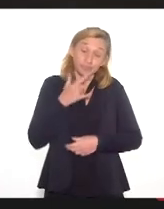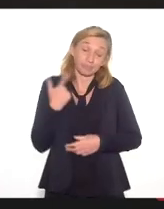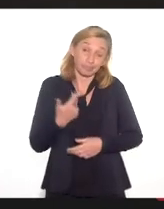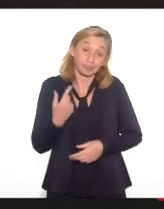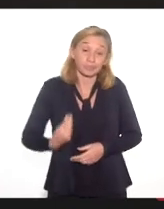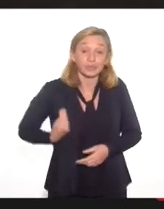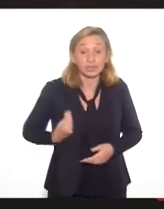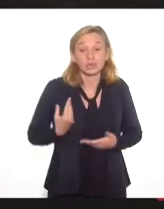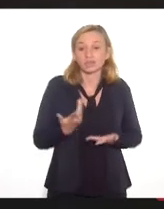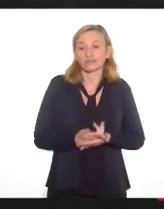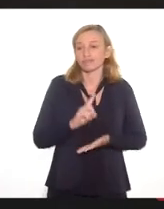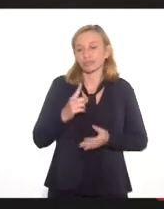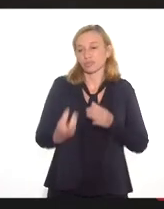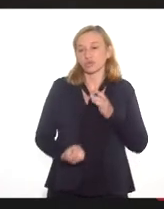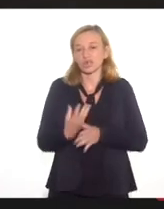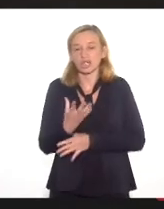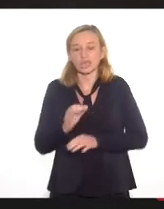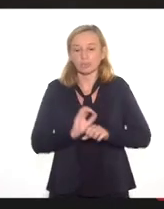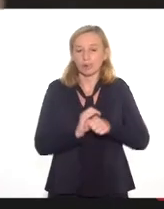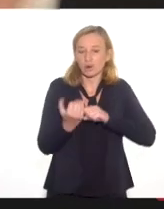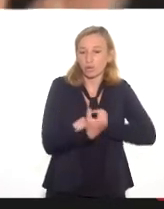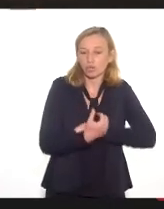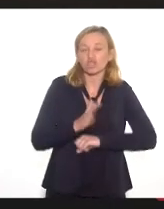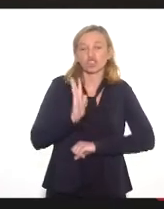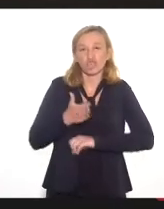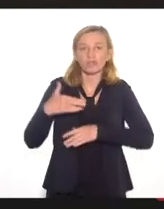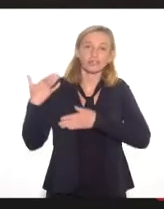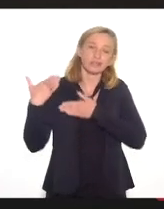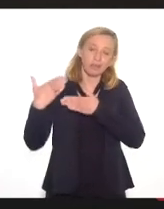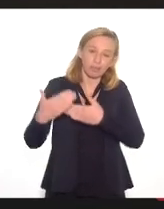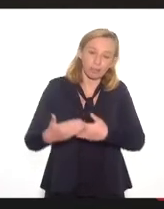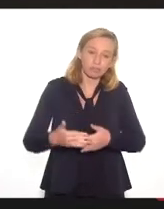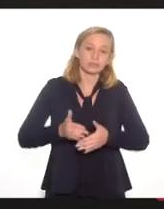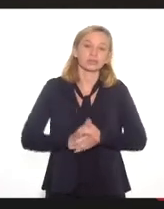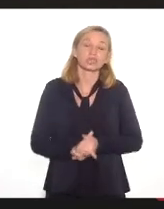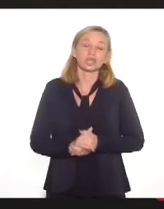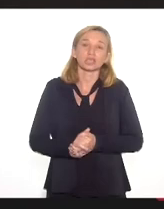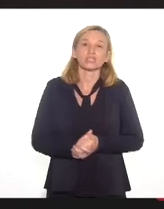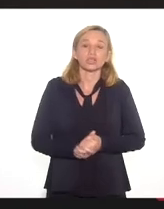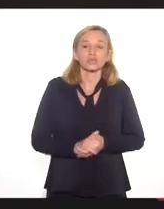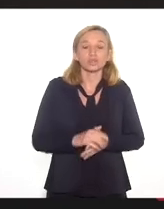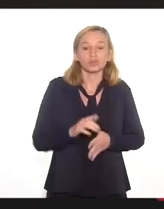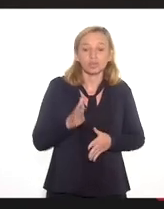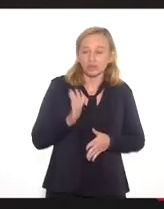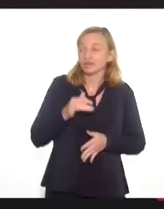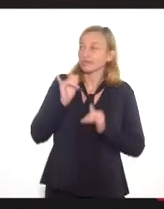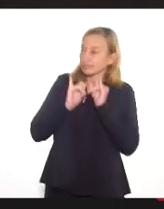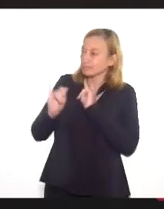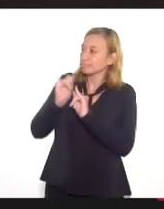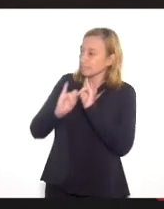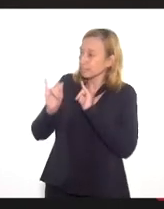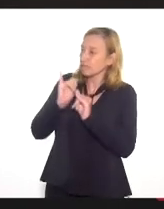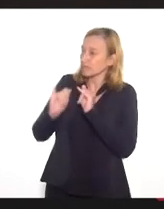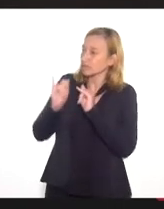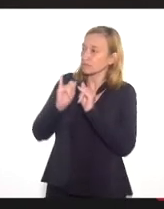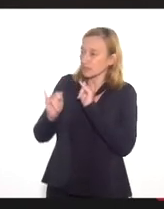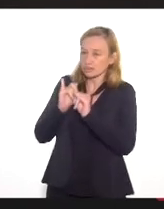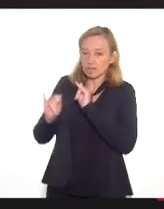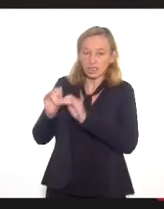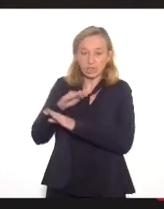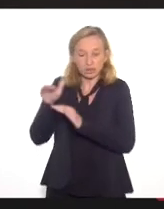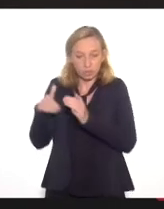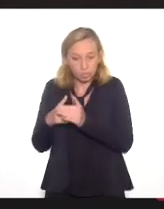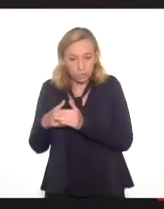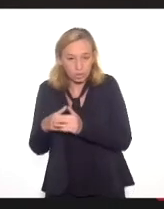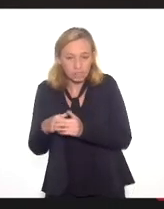vivendo que não foi criada pela covid ela já vem de longo tempo e nós a gente vem alertando a ação da cidadania e outras entidades